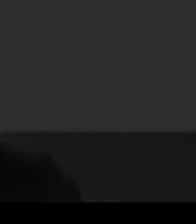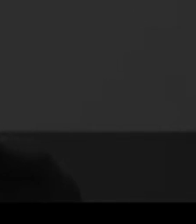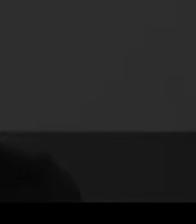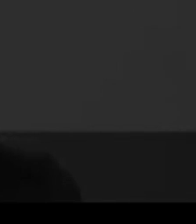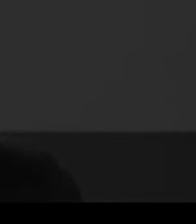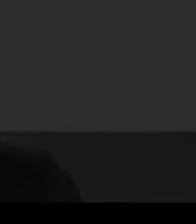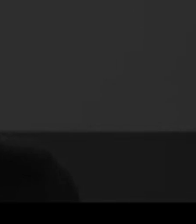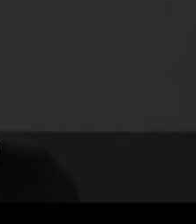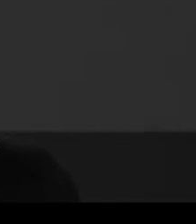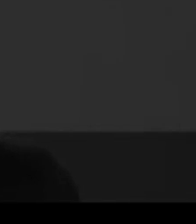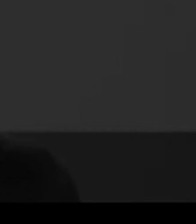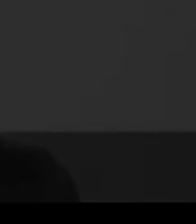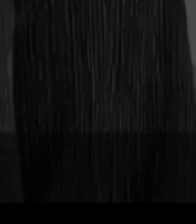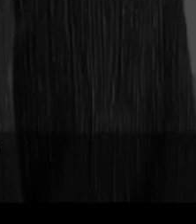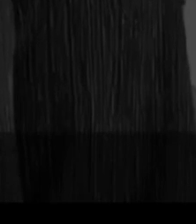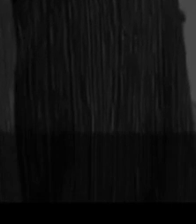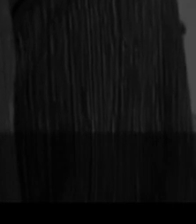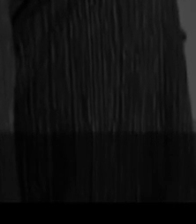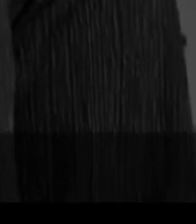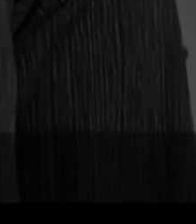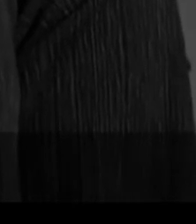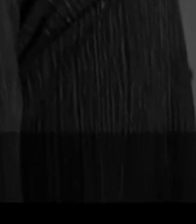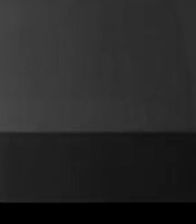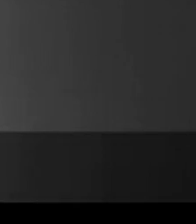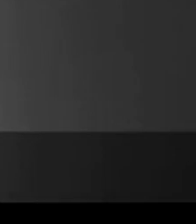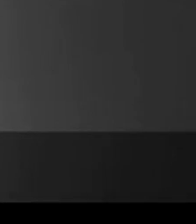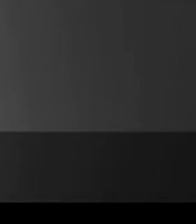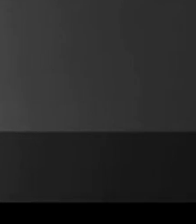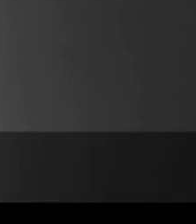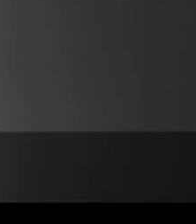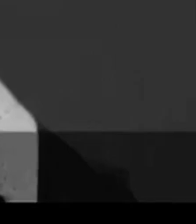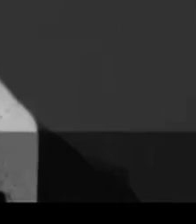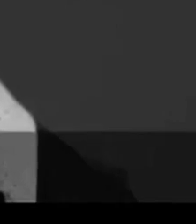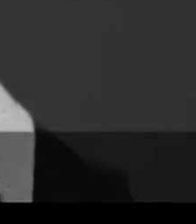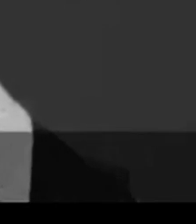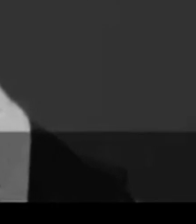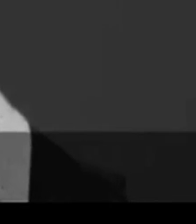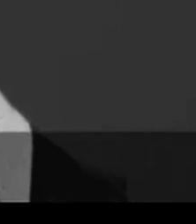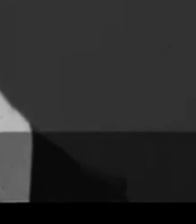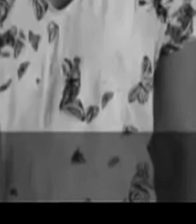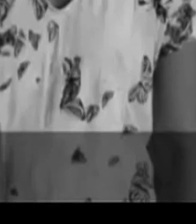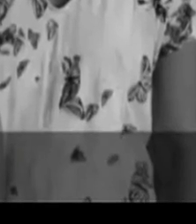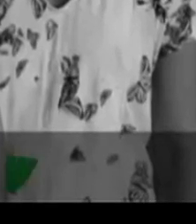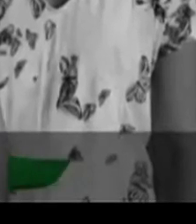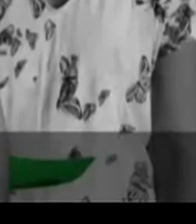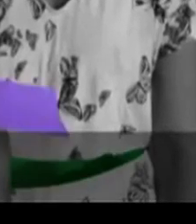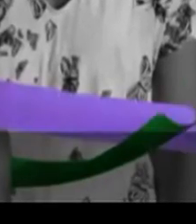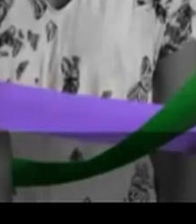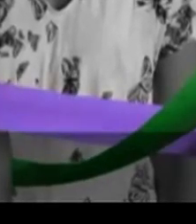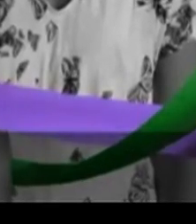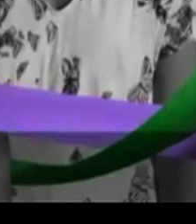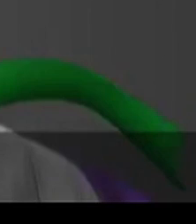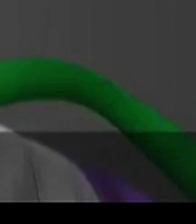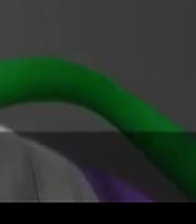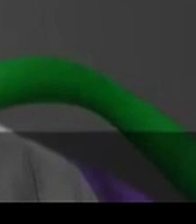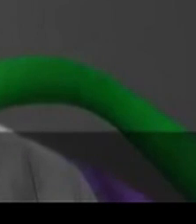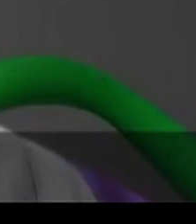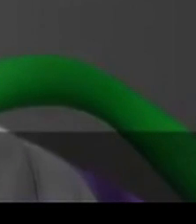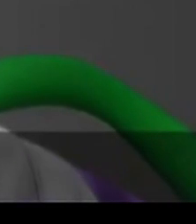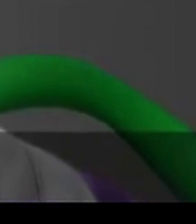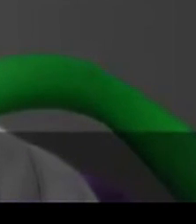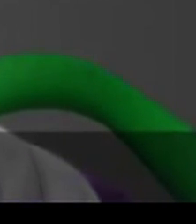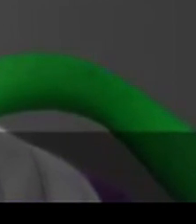impacta diretamente na vida dos filhos. E de toda a família. Isso não pode ficar assim. Isso não pode ficar assim. É